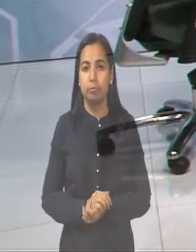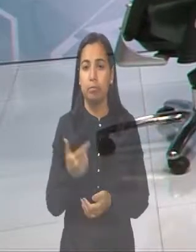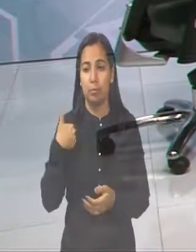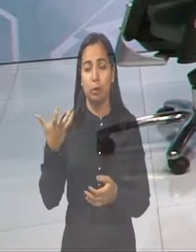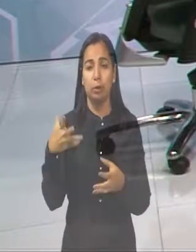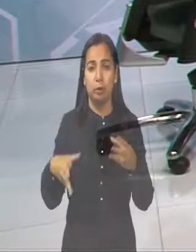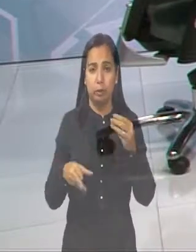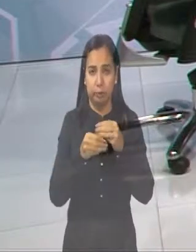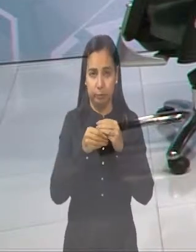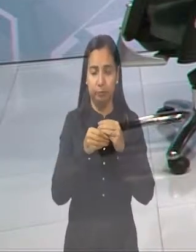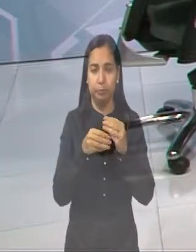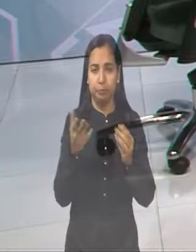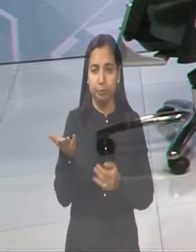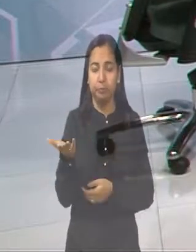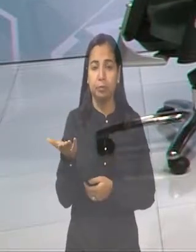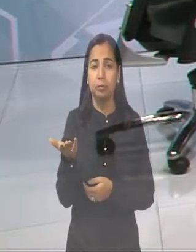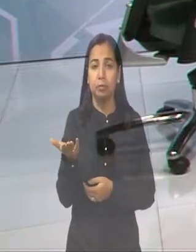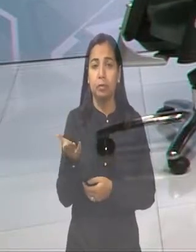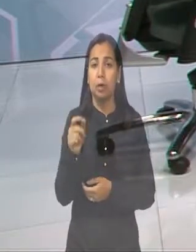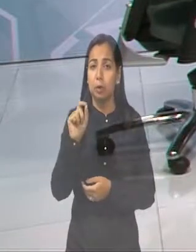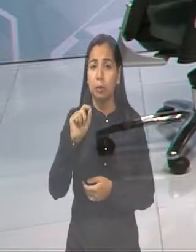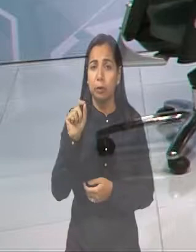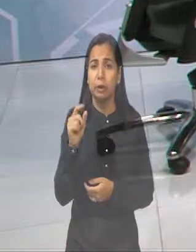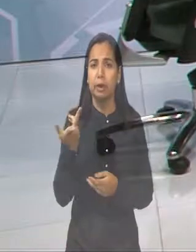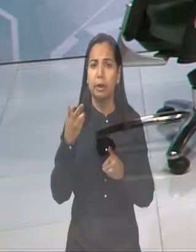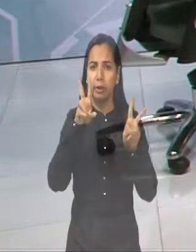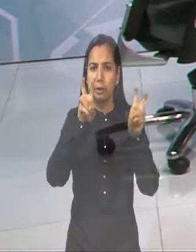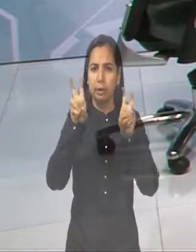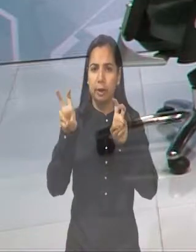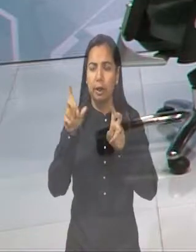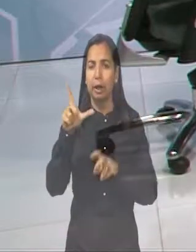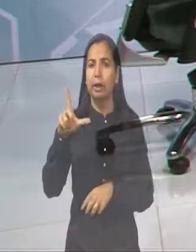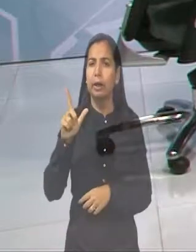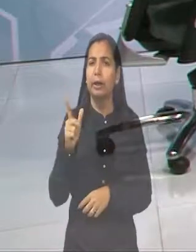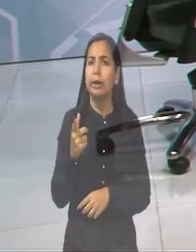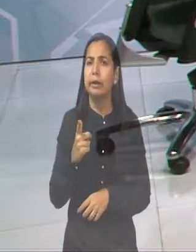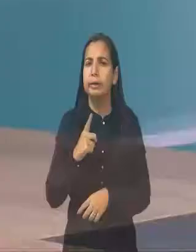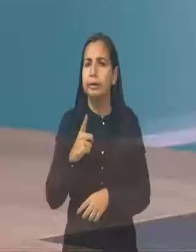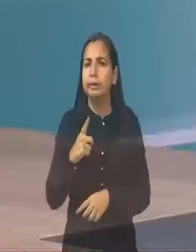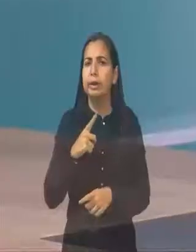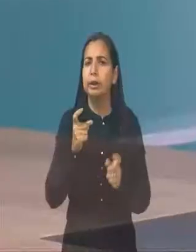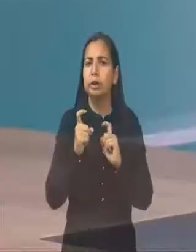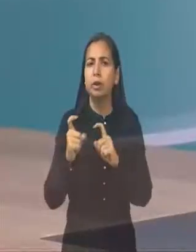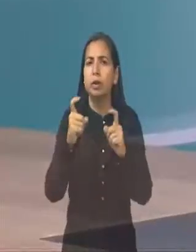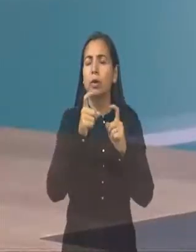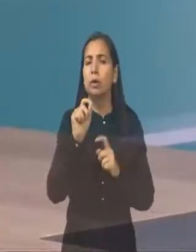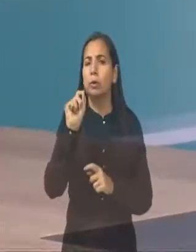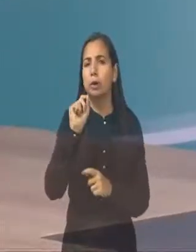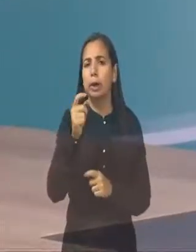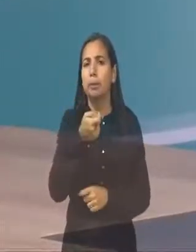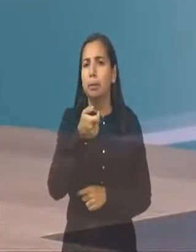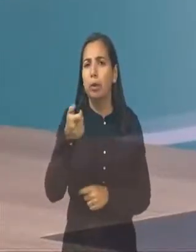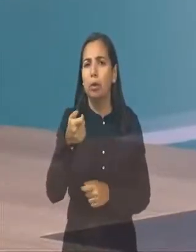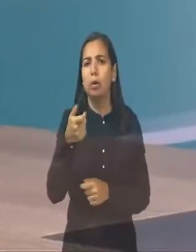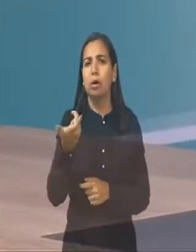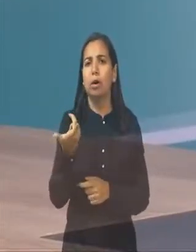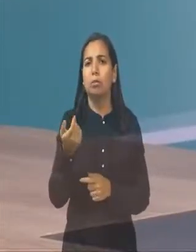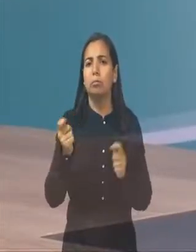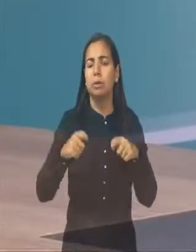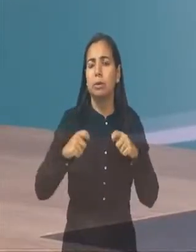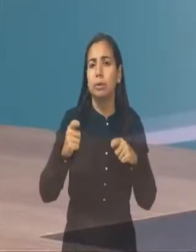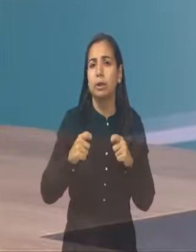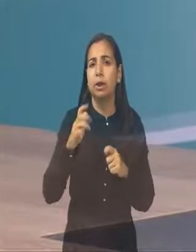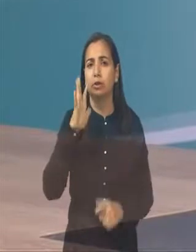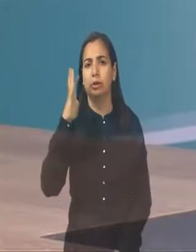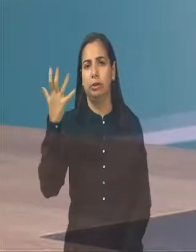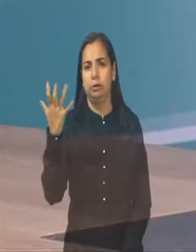o seguinte, eu acho que essa questão está sendo tratada num espaço de poucas possibilidades de solução.